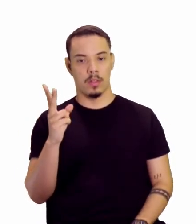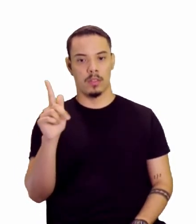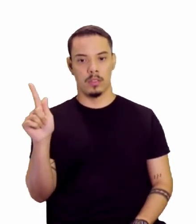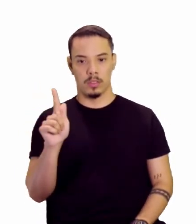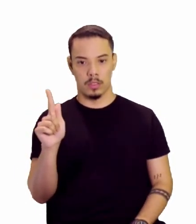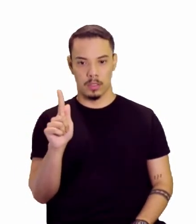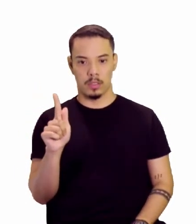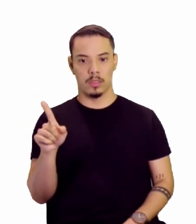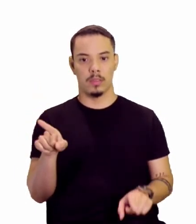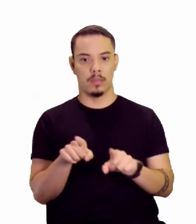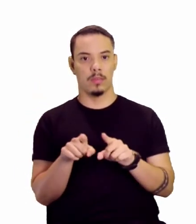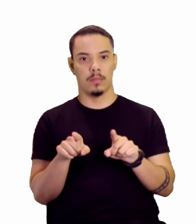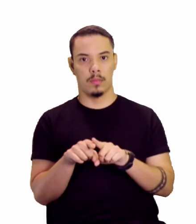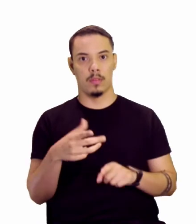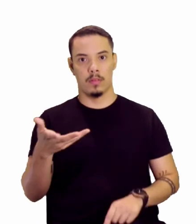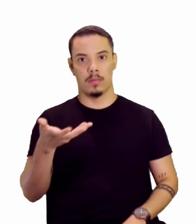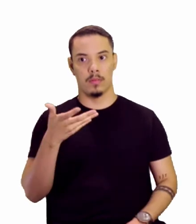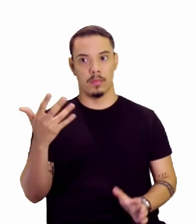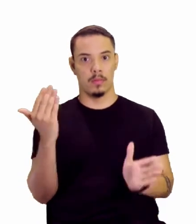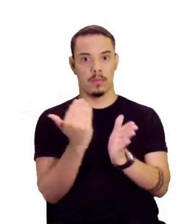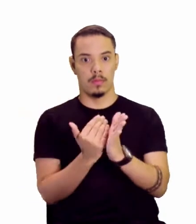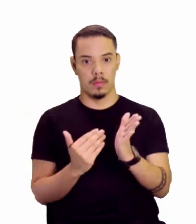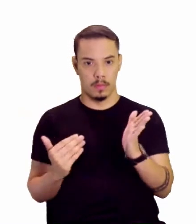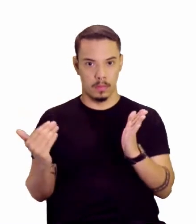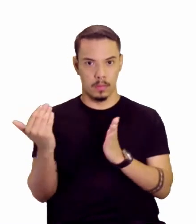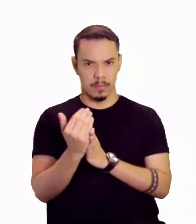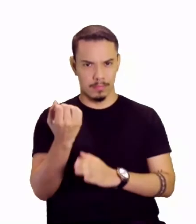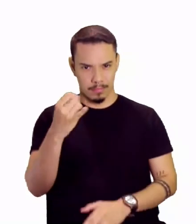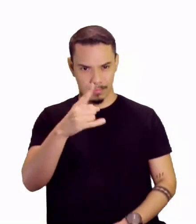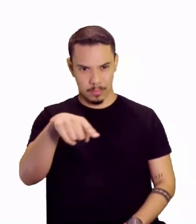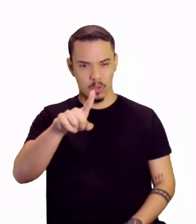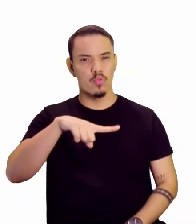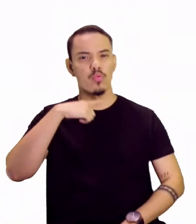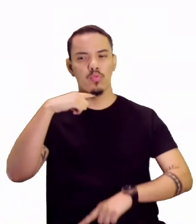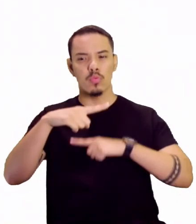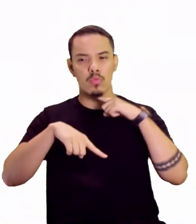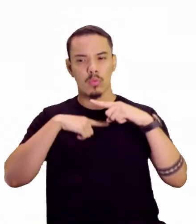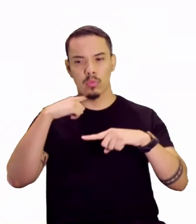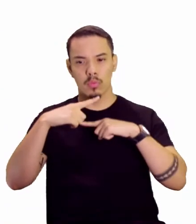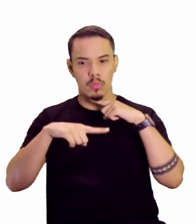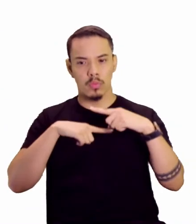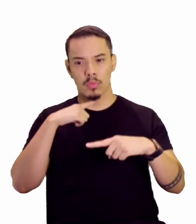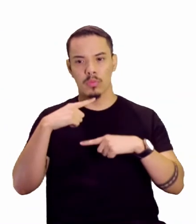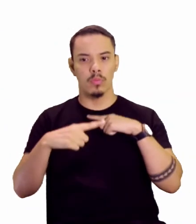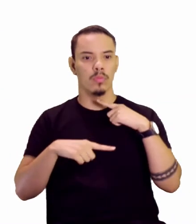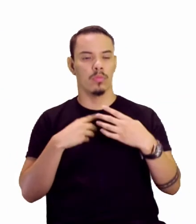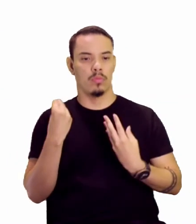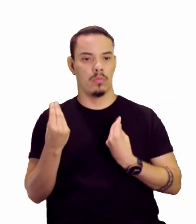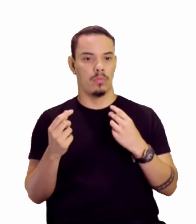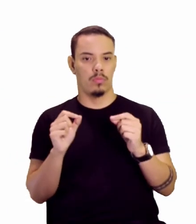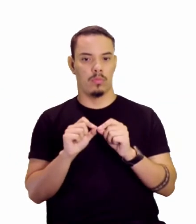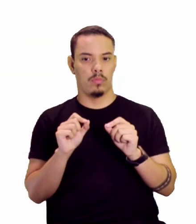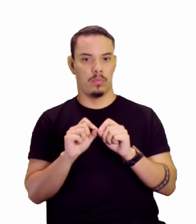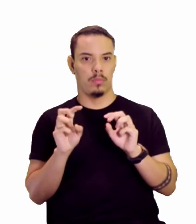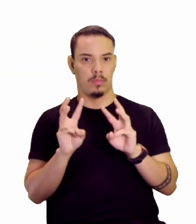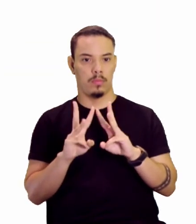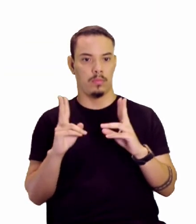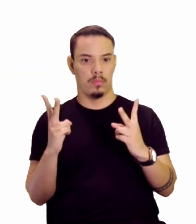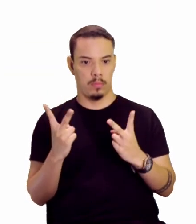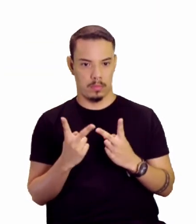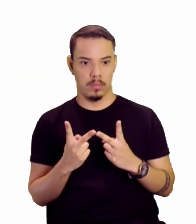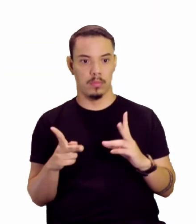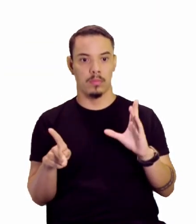aqui aumenta. Se você está com dúvida nas partes das últimas linhas, da questão de conservação de massa... Você vê que a B diz